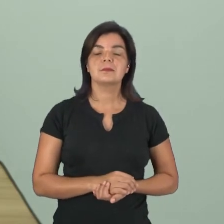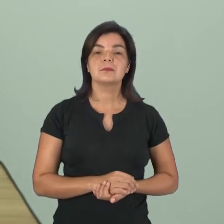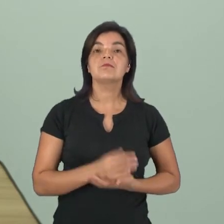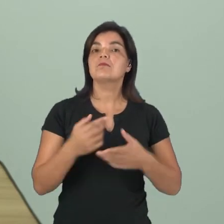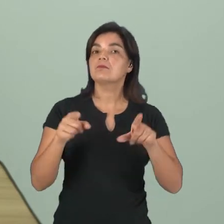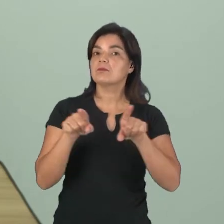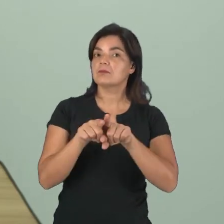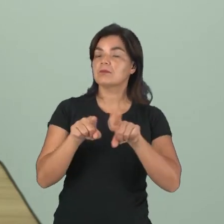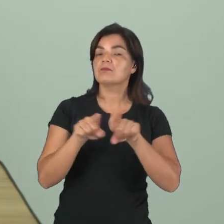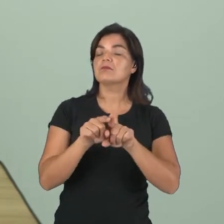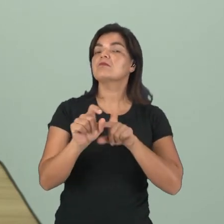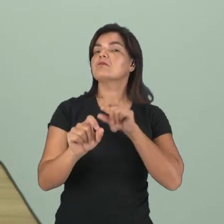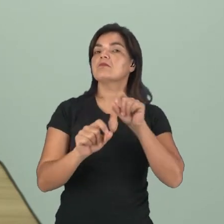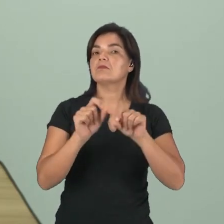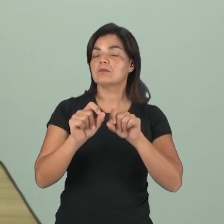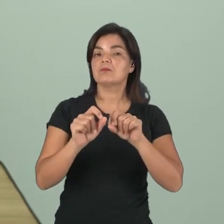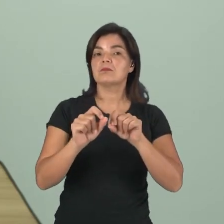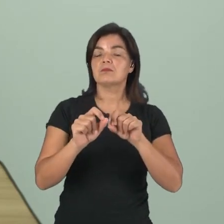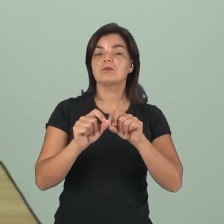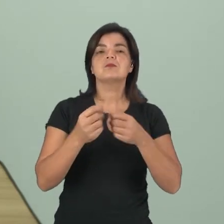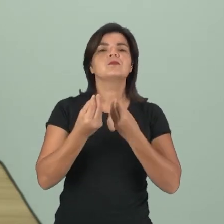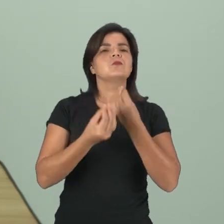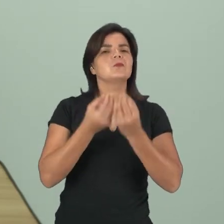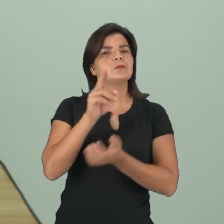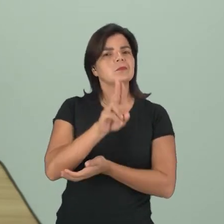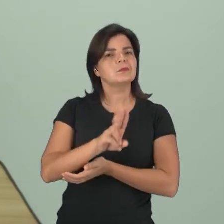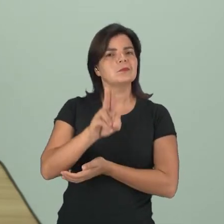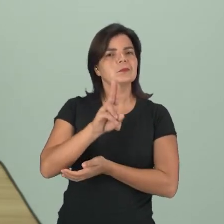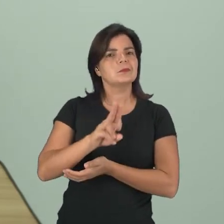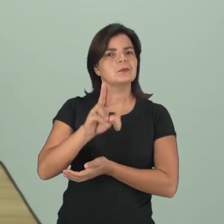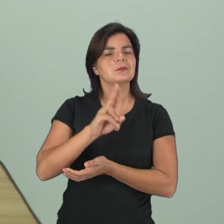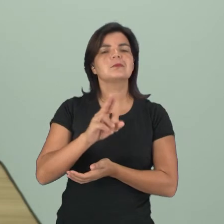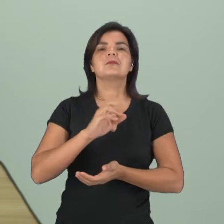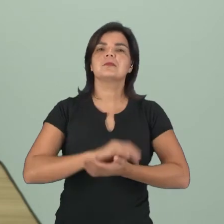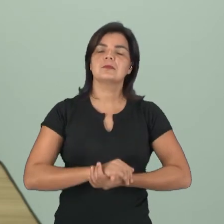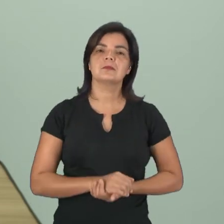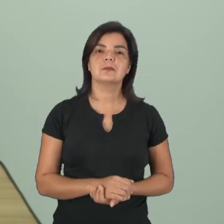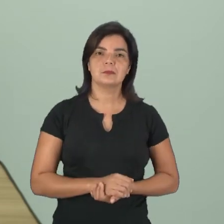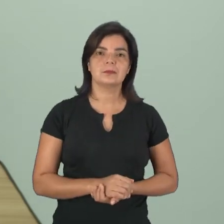E também serve para instruir como usá-lo.